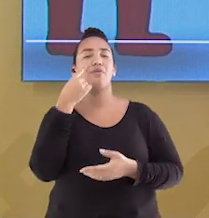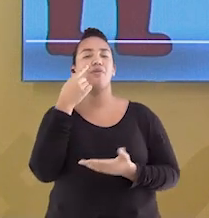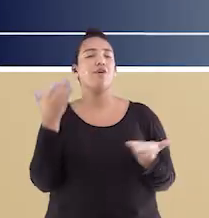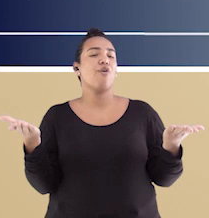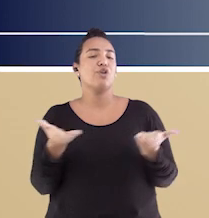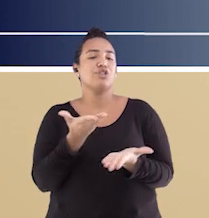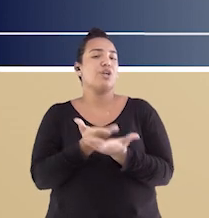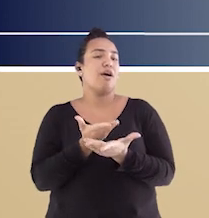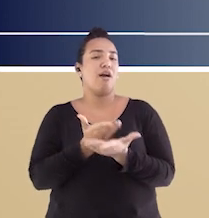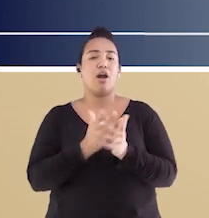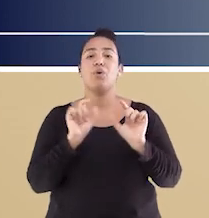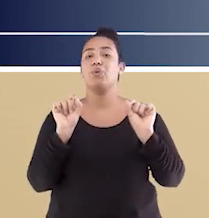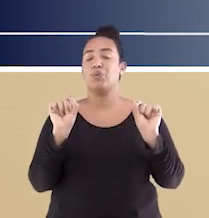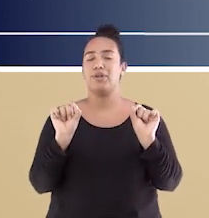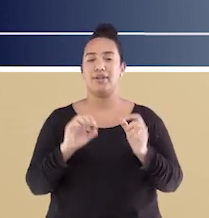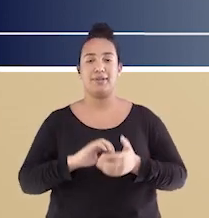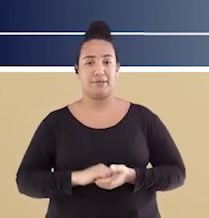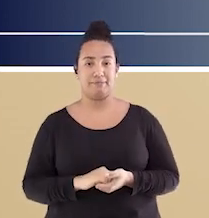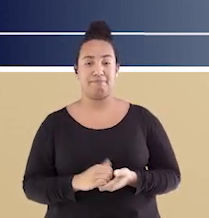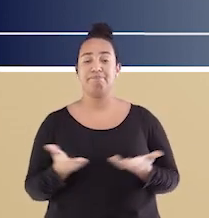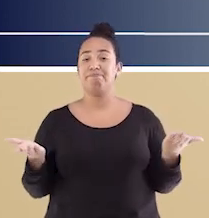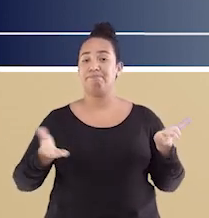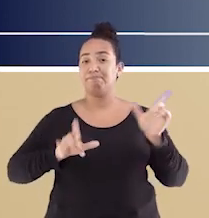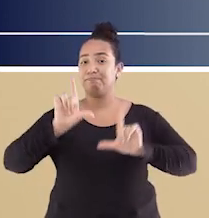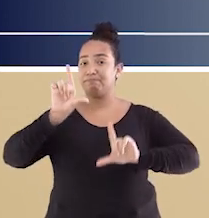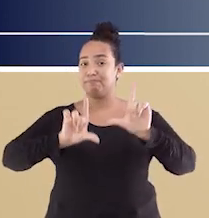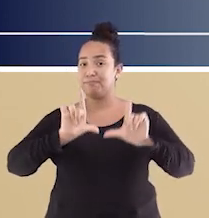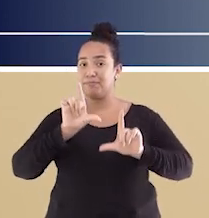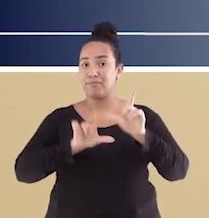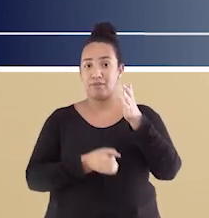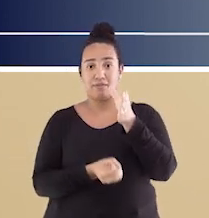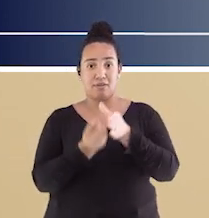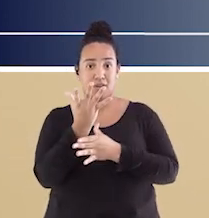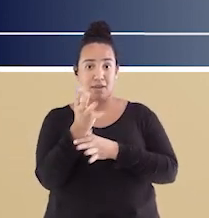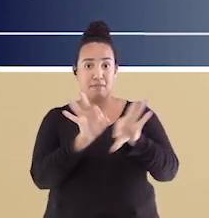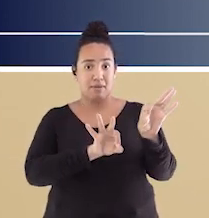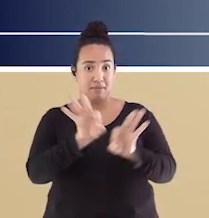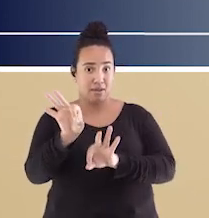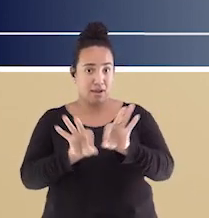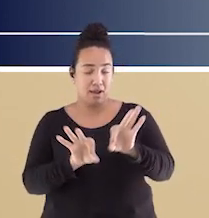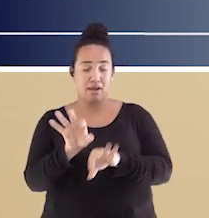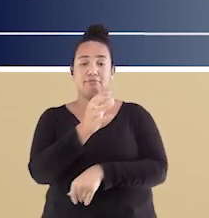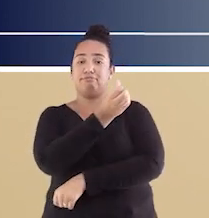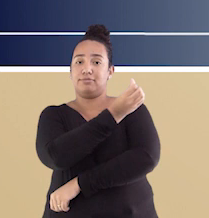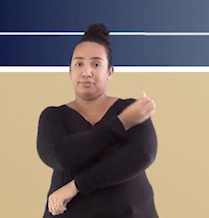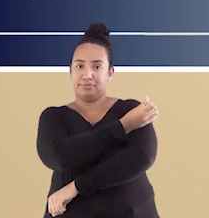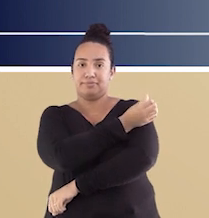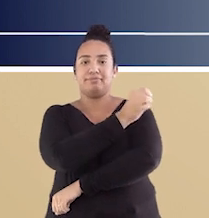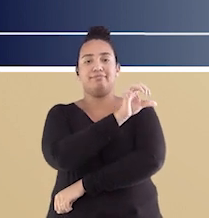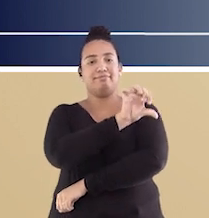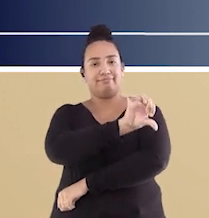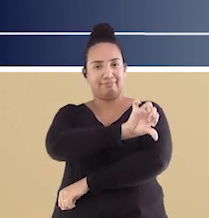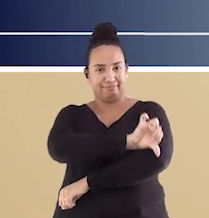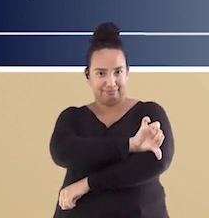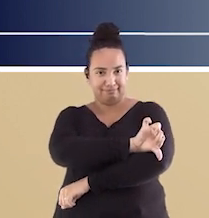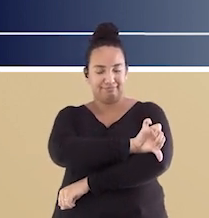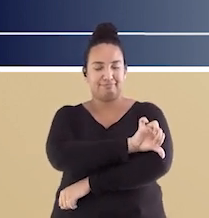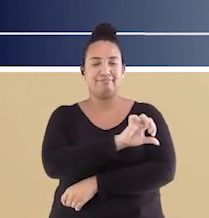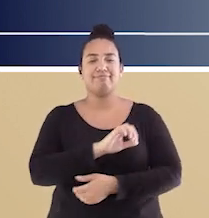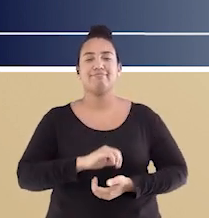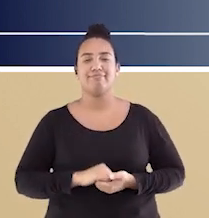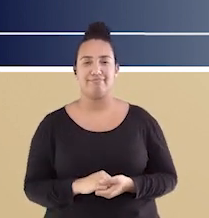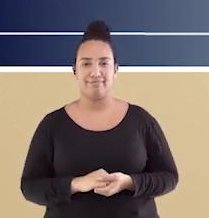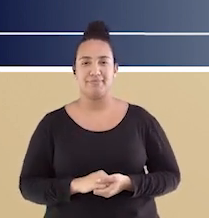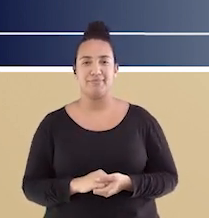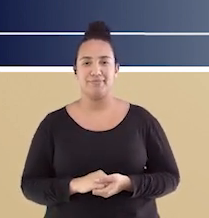hoje. O programa de hoje foi desenvolvido para o ensino fundamental anos finais, ou seja, do sexto ao nono